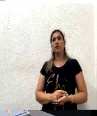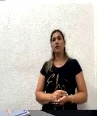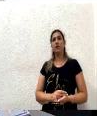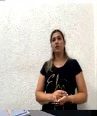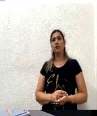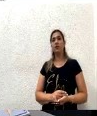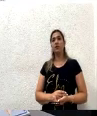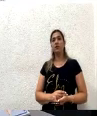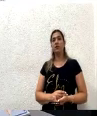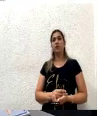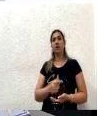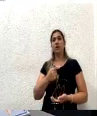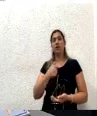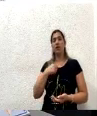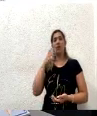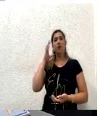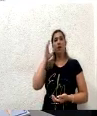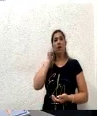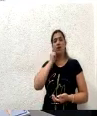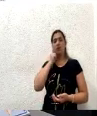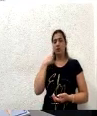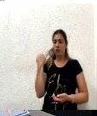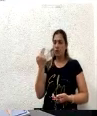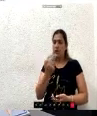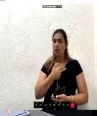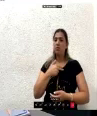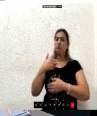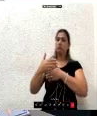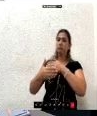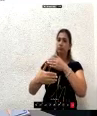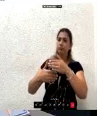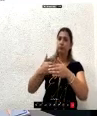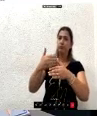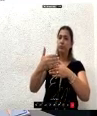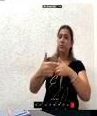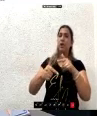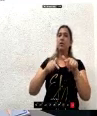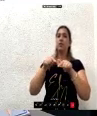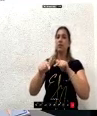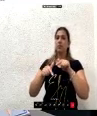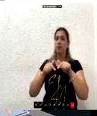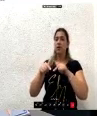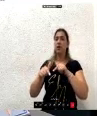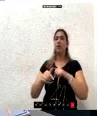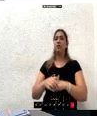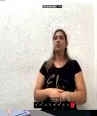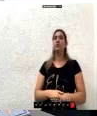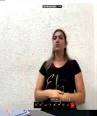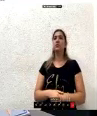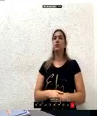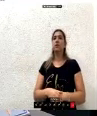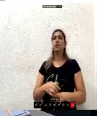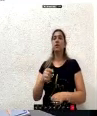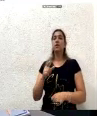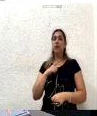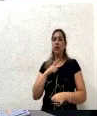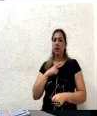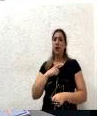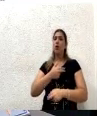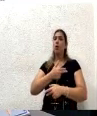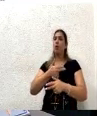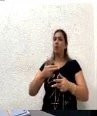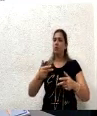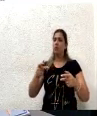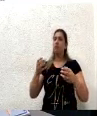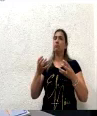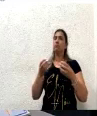eu acho que a gente está caminhando aí, né, para os nossos trabalhos. Tem bastante coisa, eu